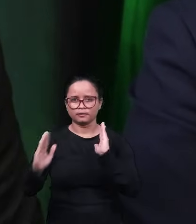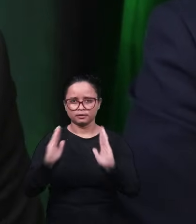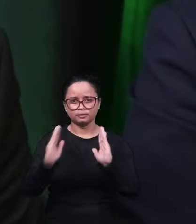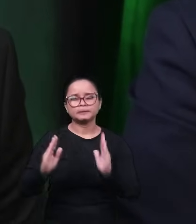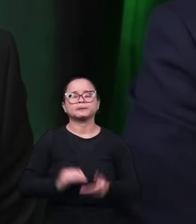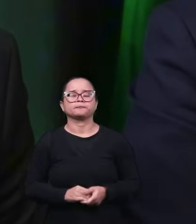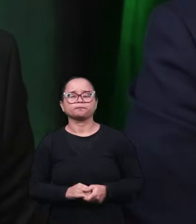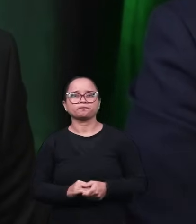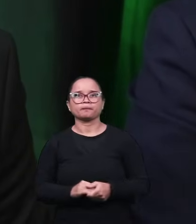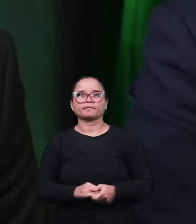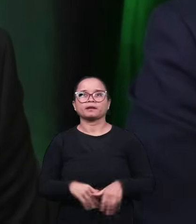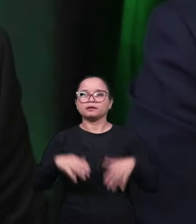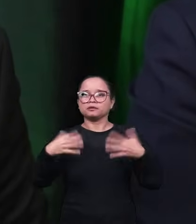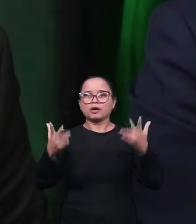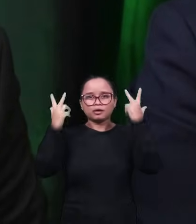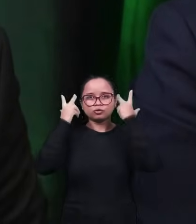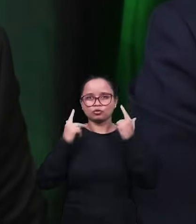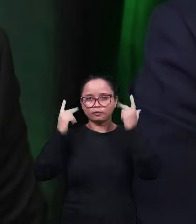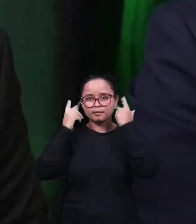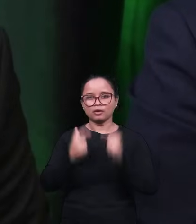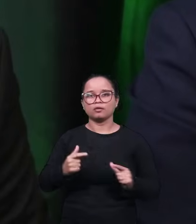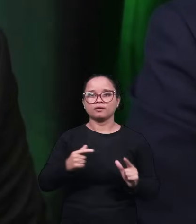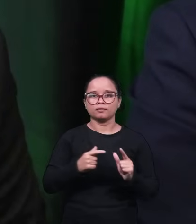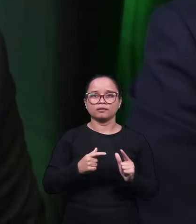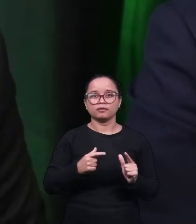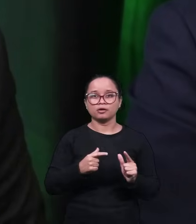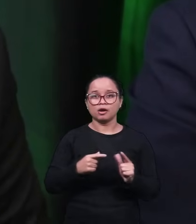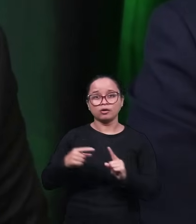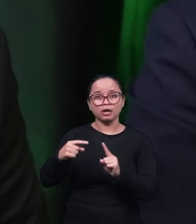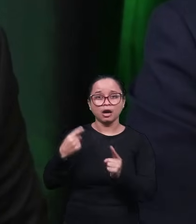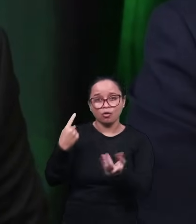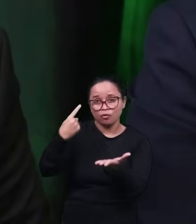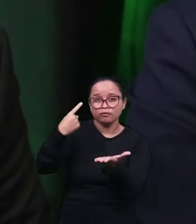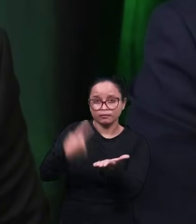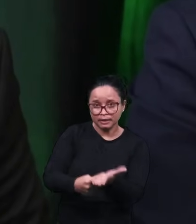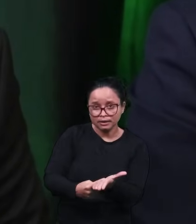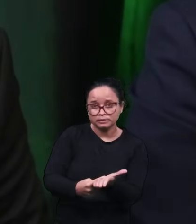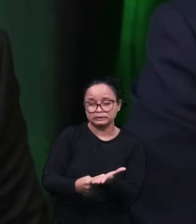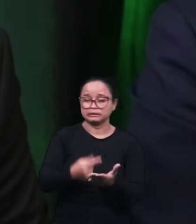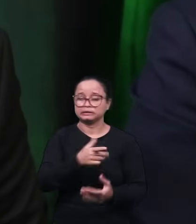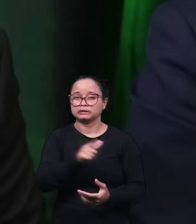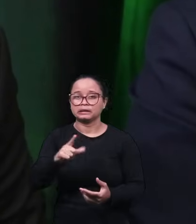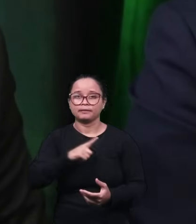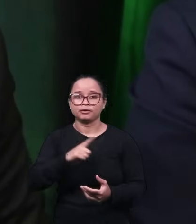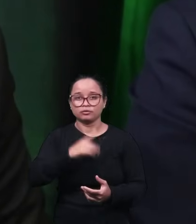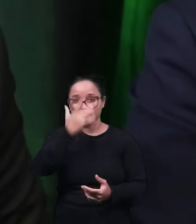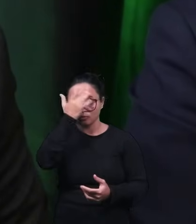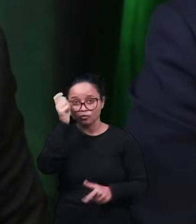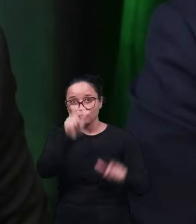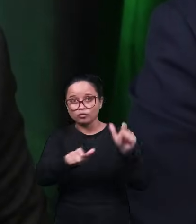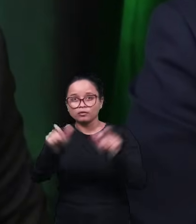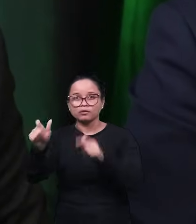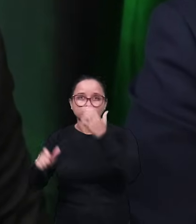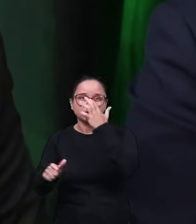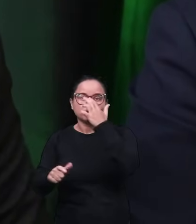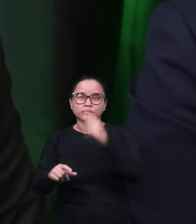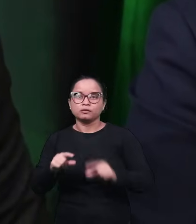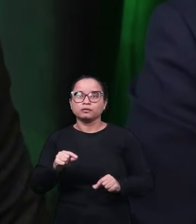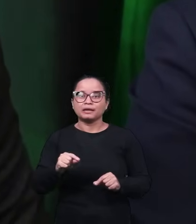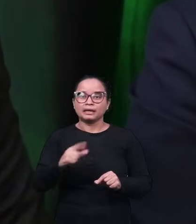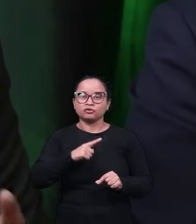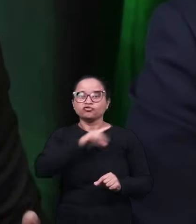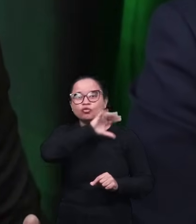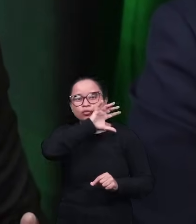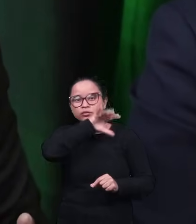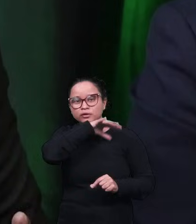Próximo, era comum esse tipo de aliança, onde as pessoas partiam